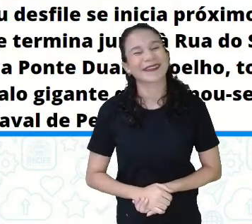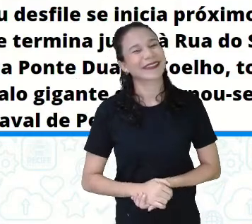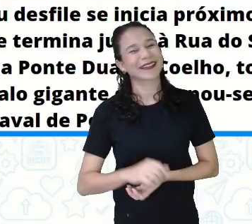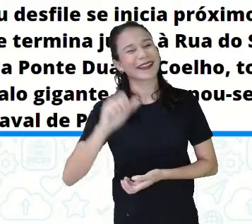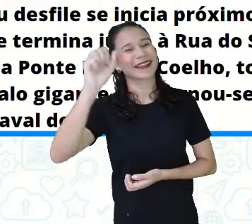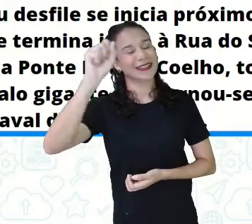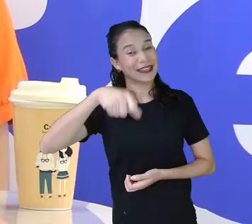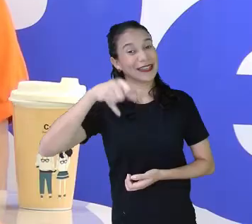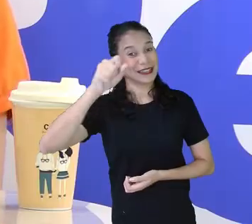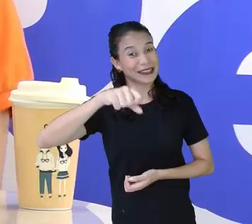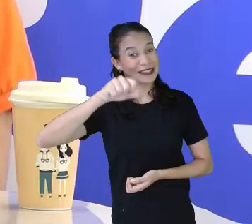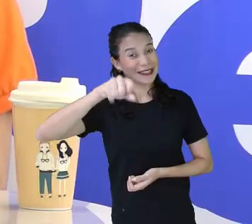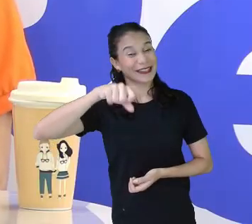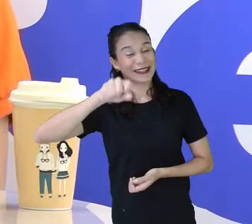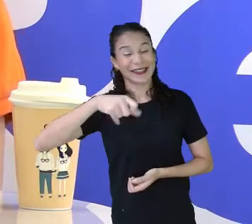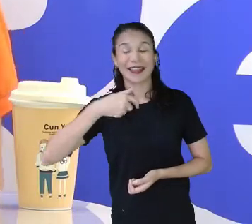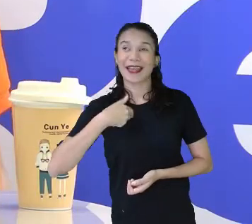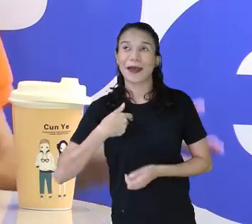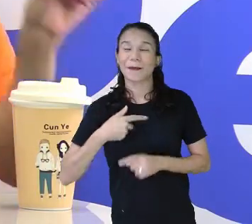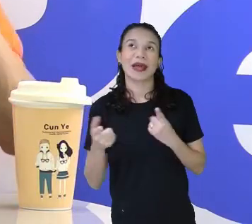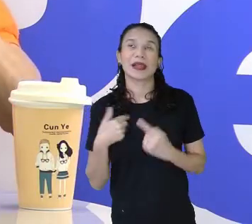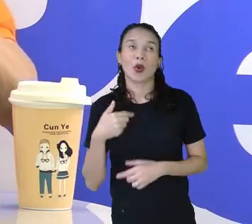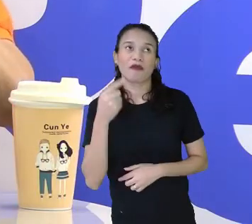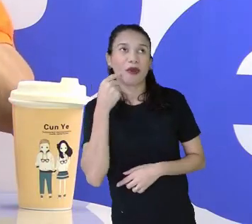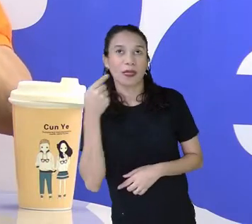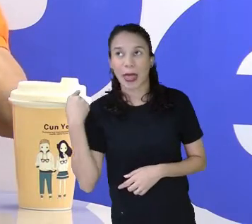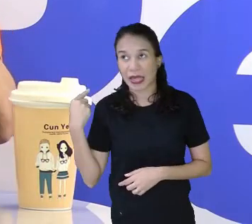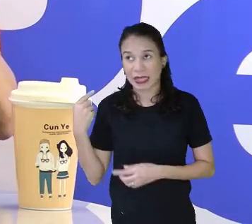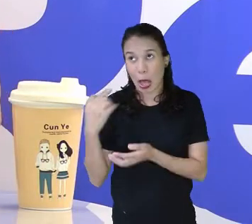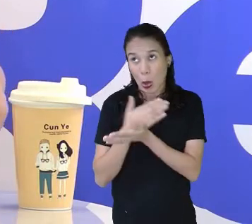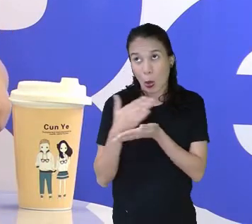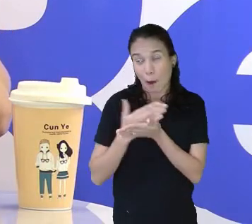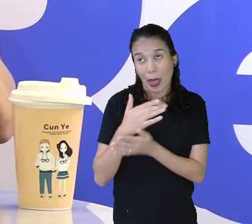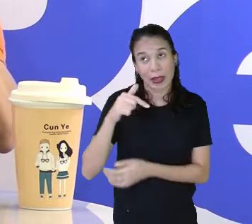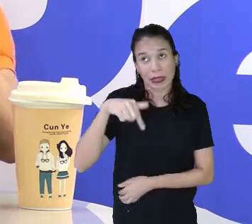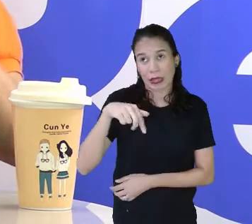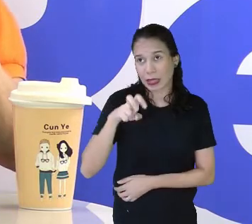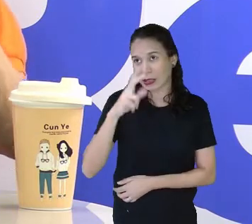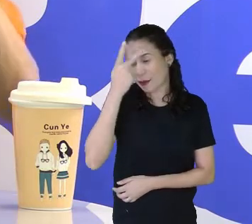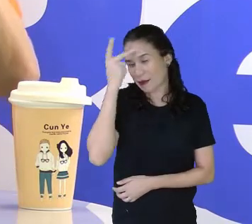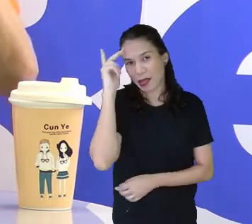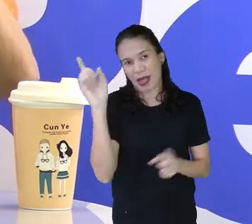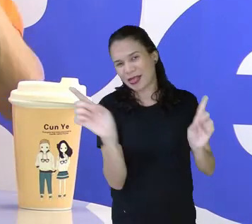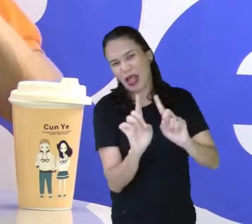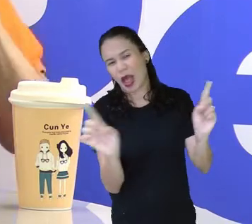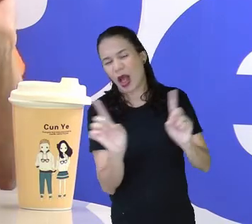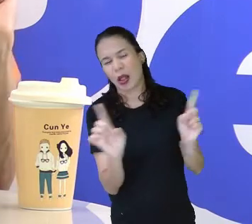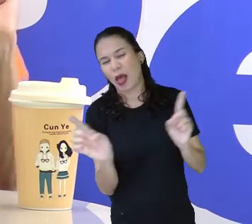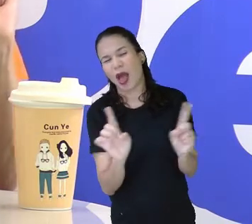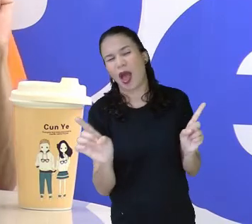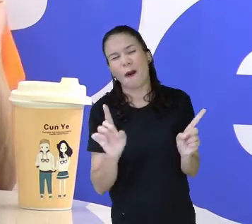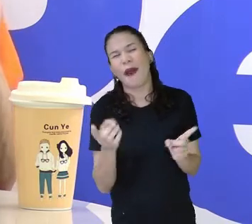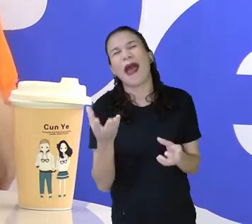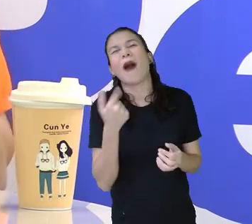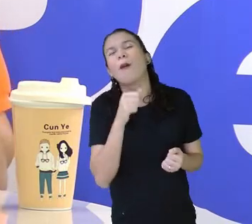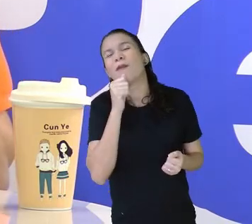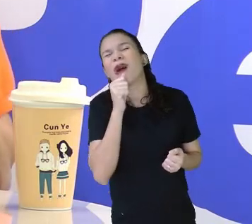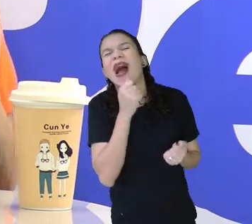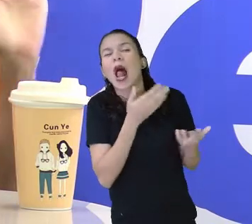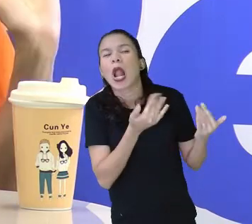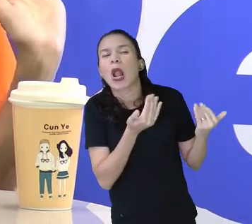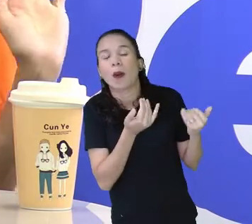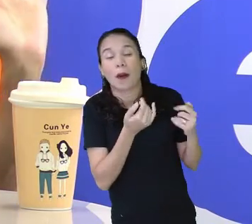já fui, viu, professora Mauricé, só que eu não fui nesse que começou não, viu, com 75, não, eu não fui essa folia não,